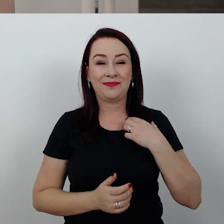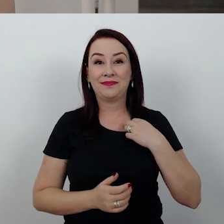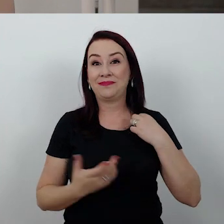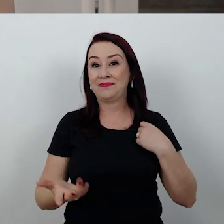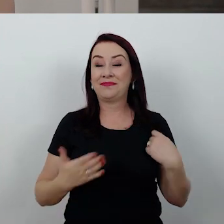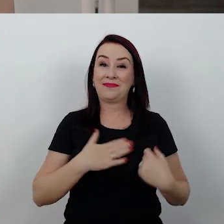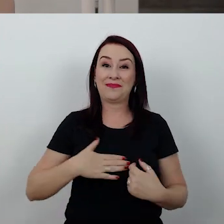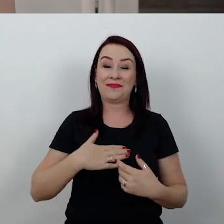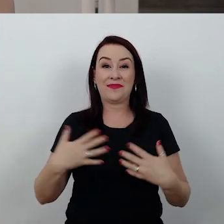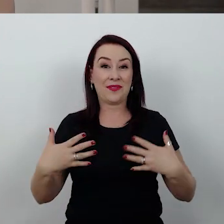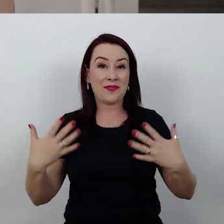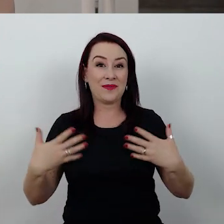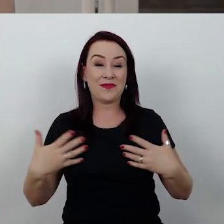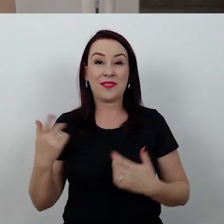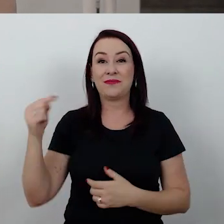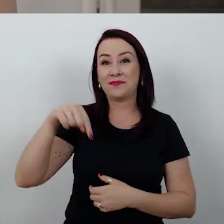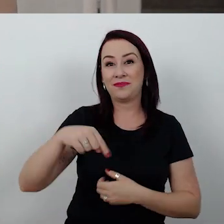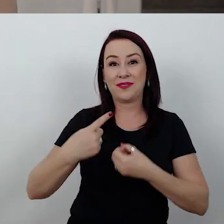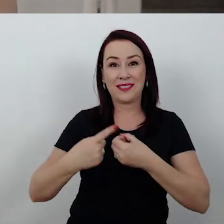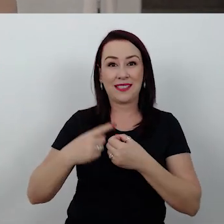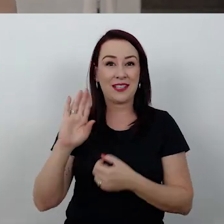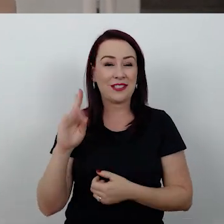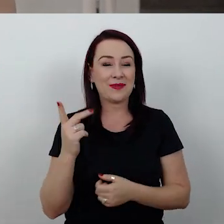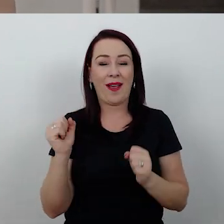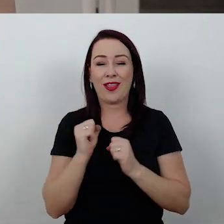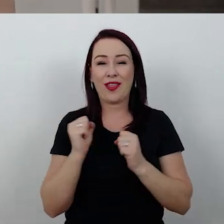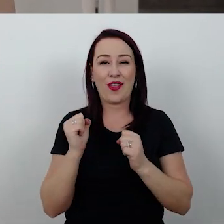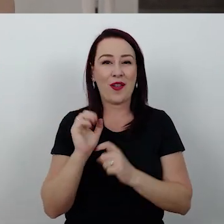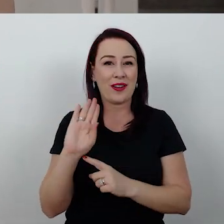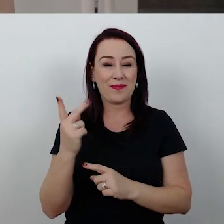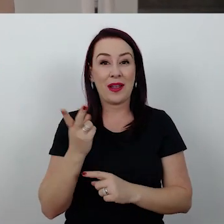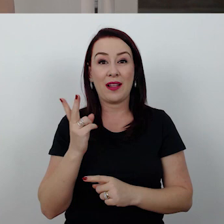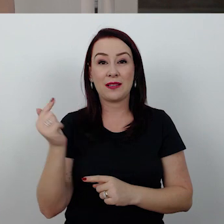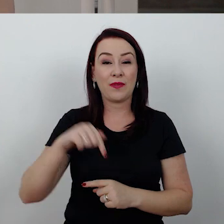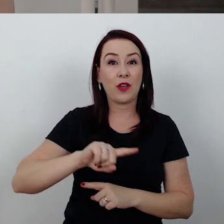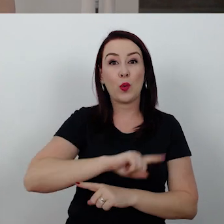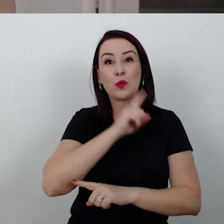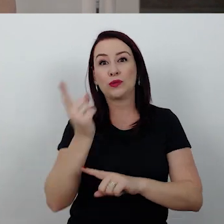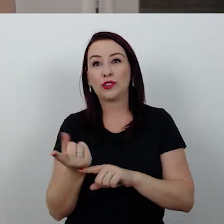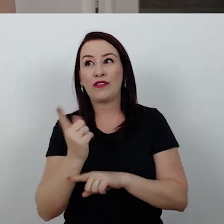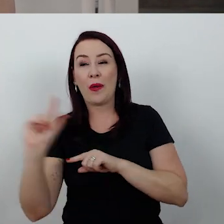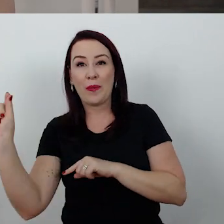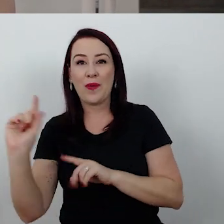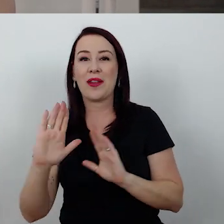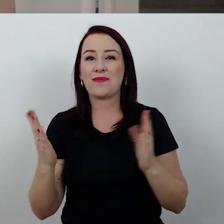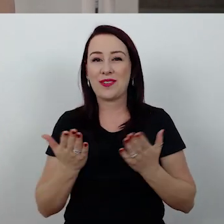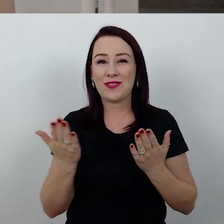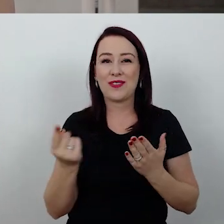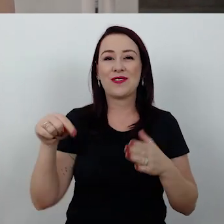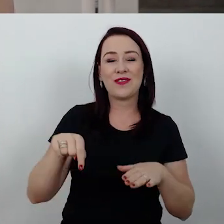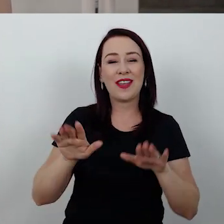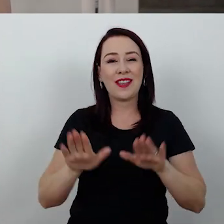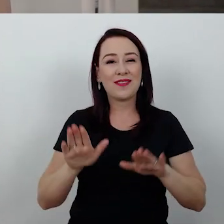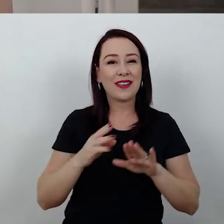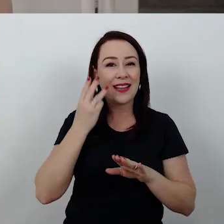Obrigada, uma alegria estar em Belo Horizonte. Adoro BH. Eu sempre venho, passo um dia em BH, vou embora. Então, agora eu tenho que me trazer para ficar